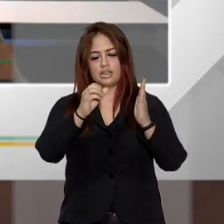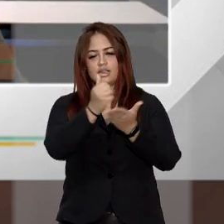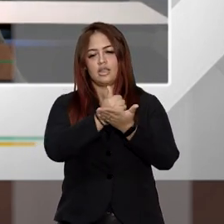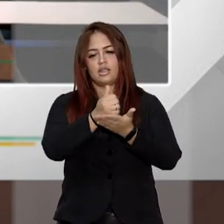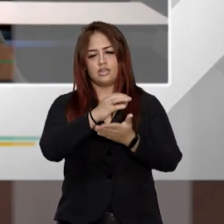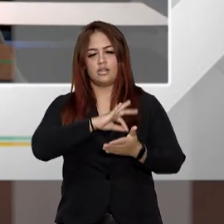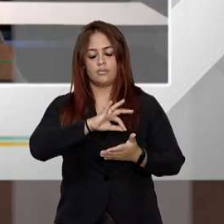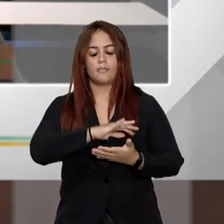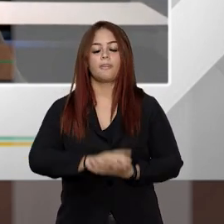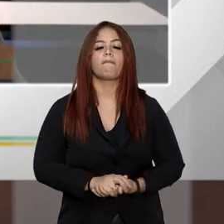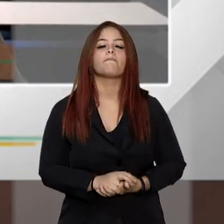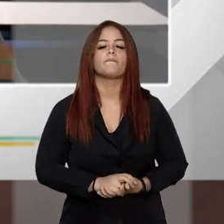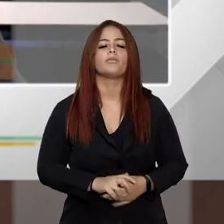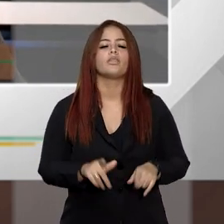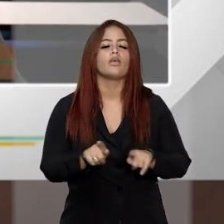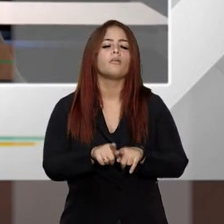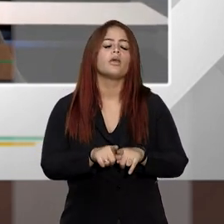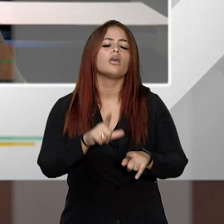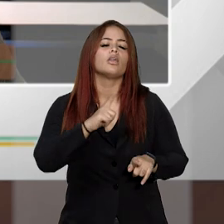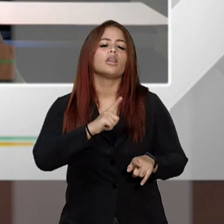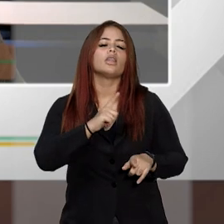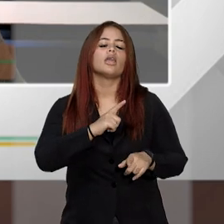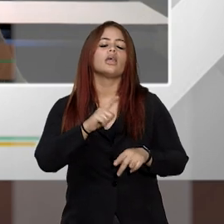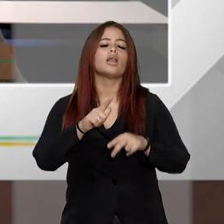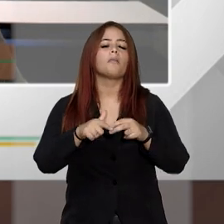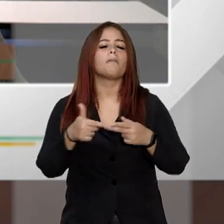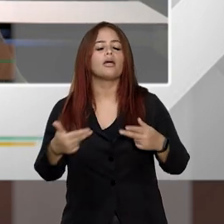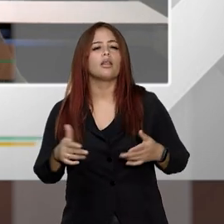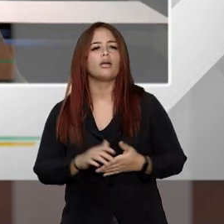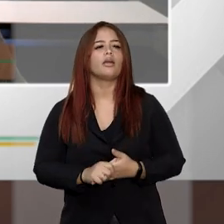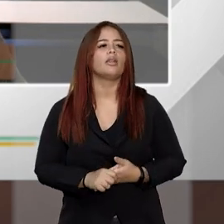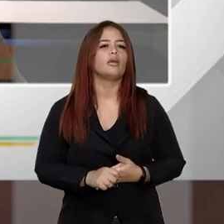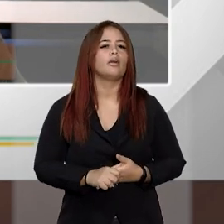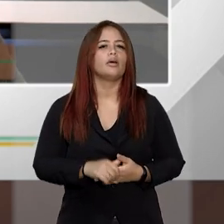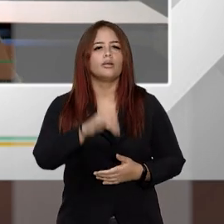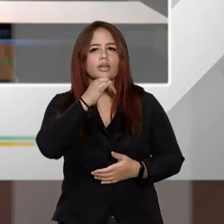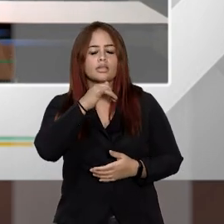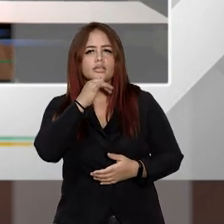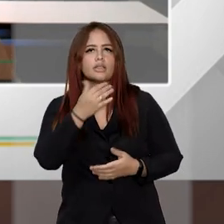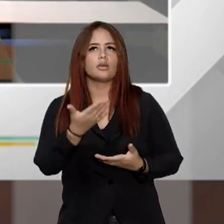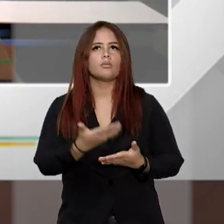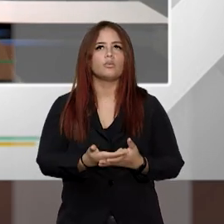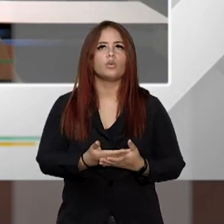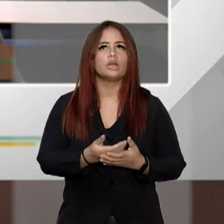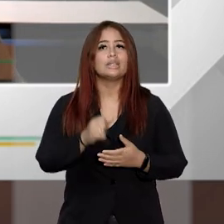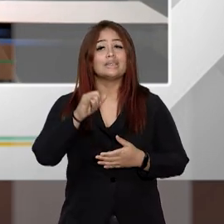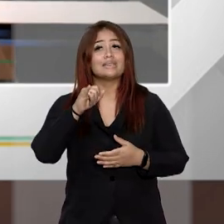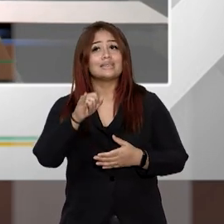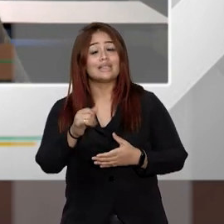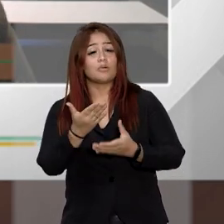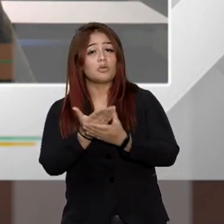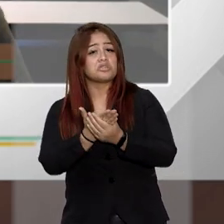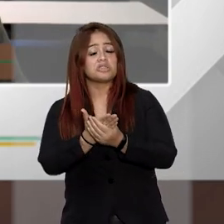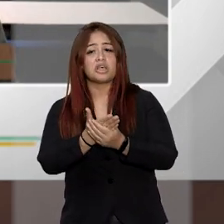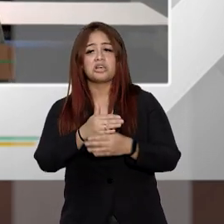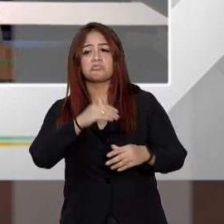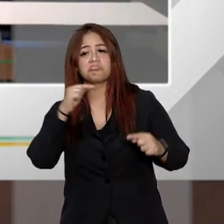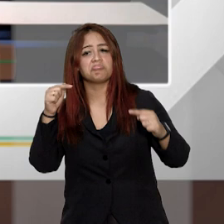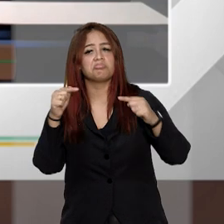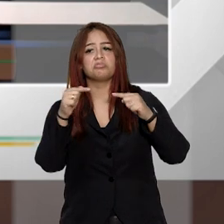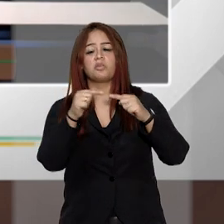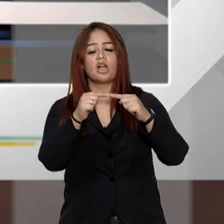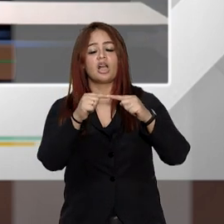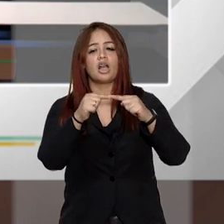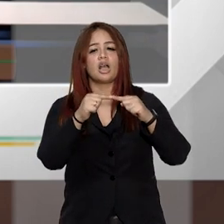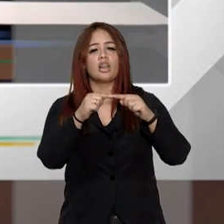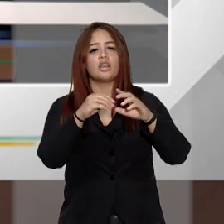Há também, em relação à matéria, quando a questão não se enquadrar em uma daquelas matérias